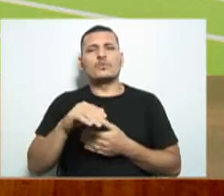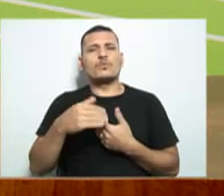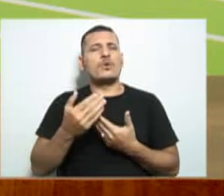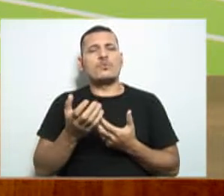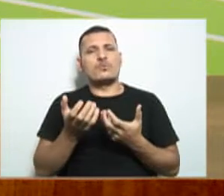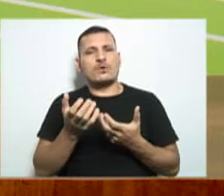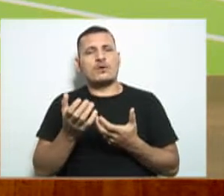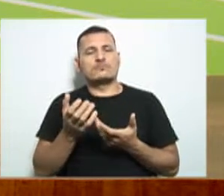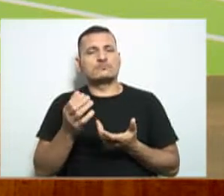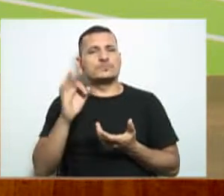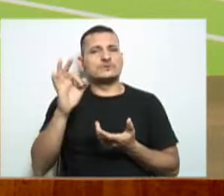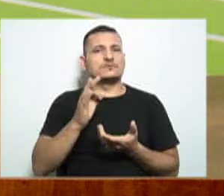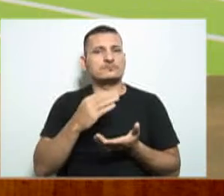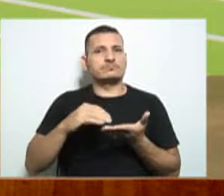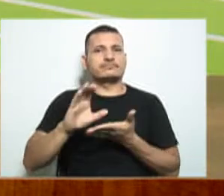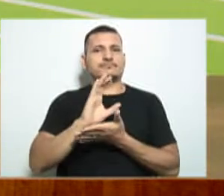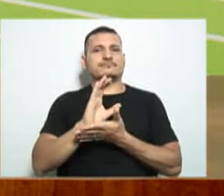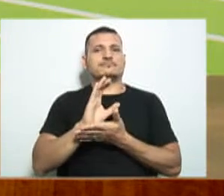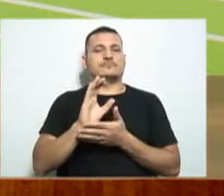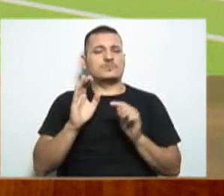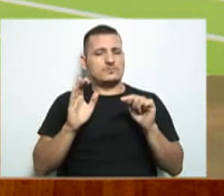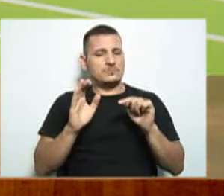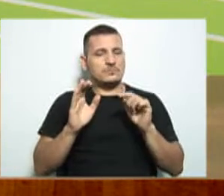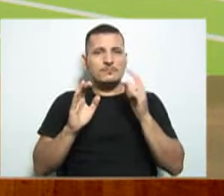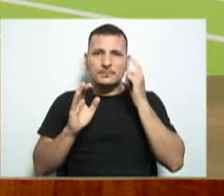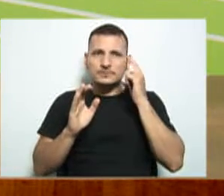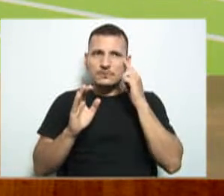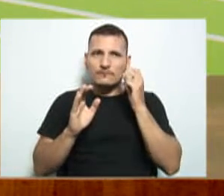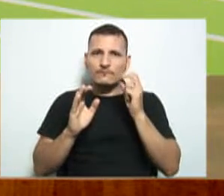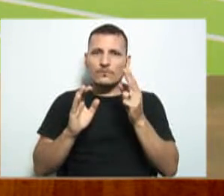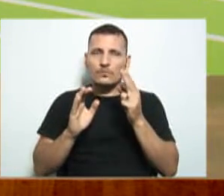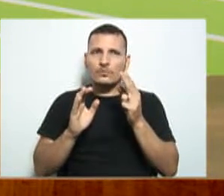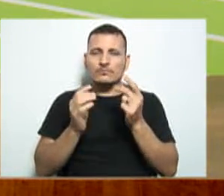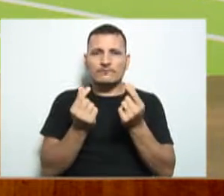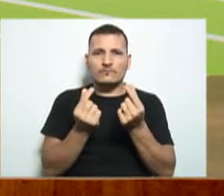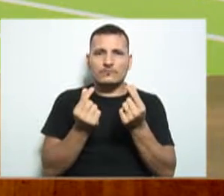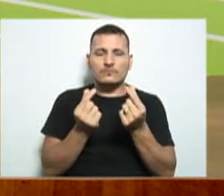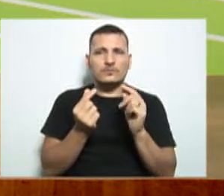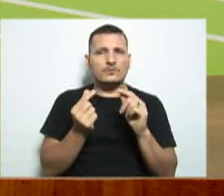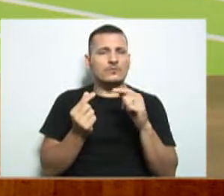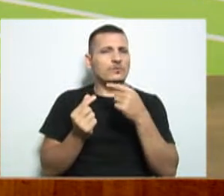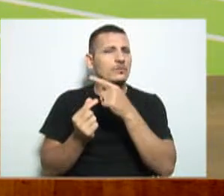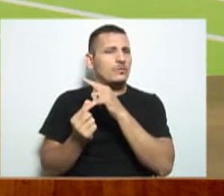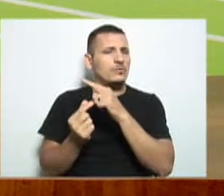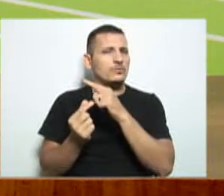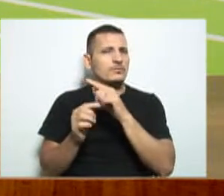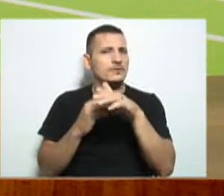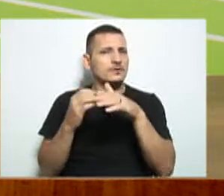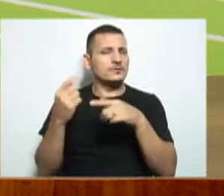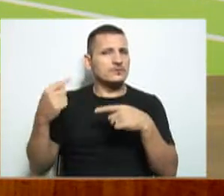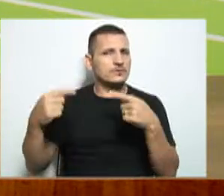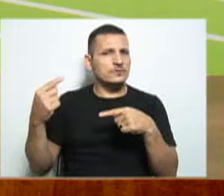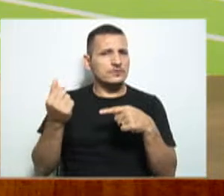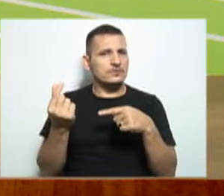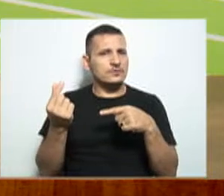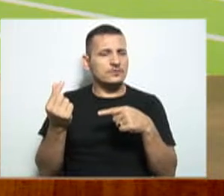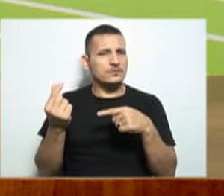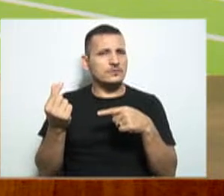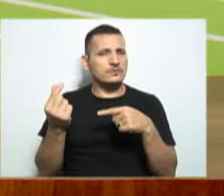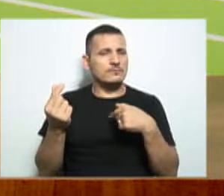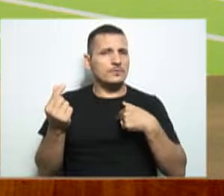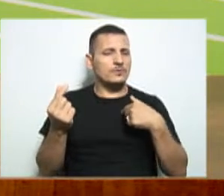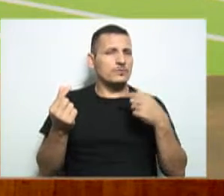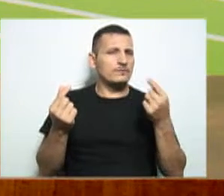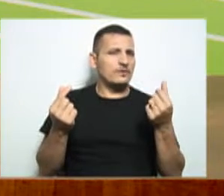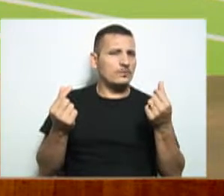base nisso, eu vou formar o meu preço. Bom, aí eu tenho o preço do concorrente. Bom, é X. O meu preço é